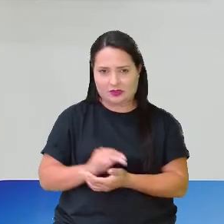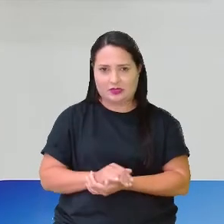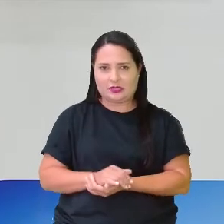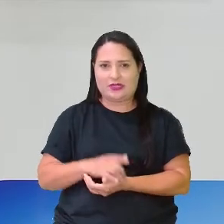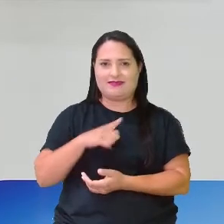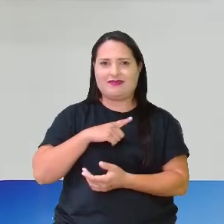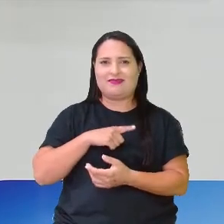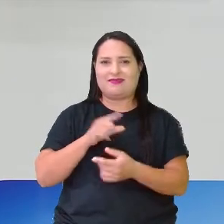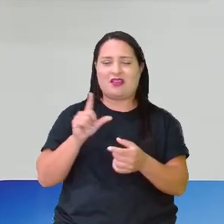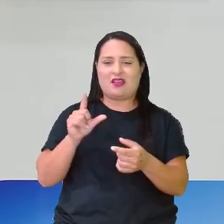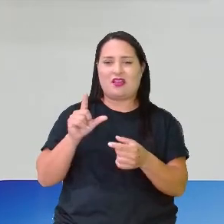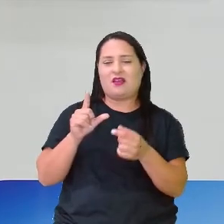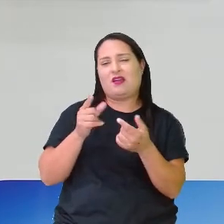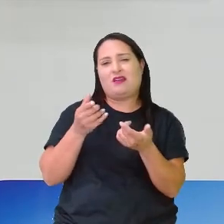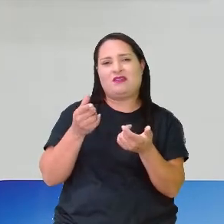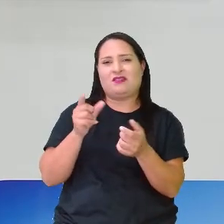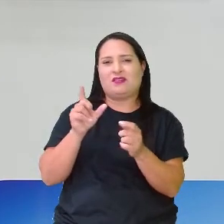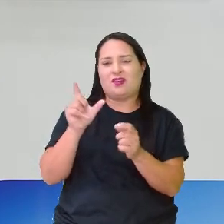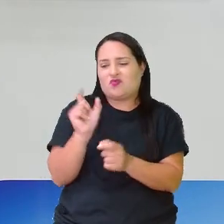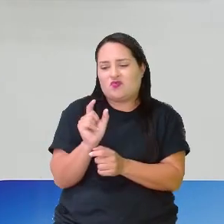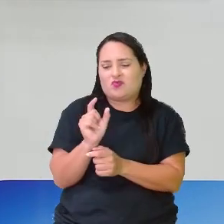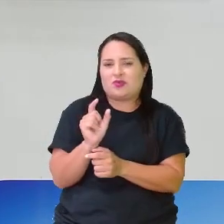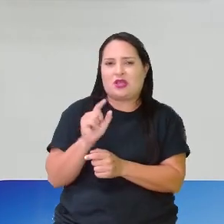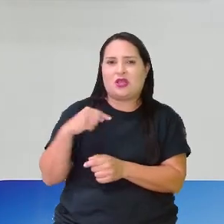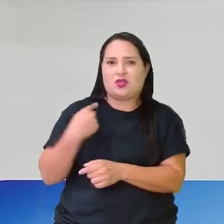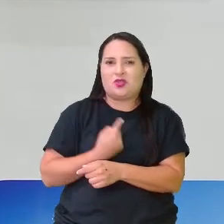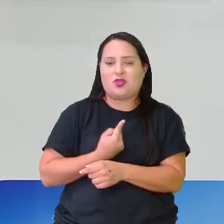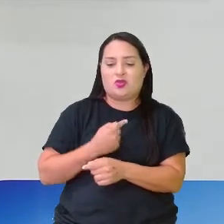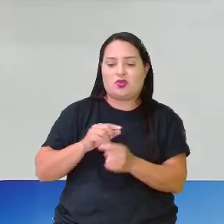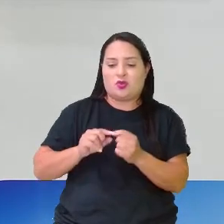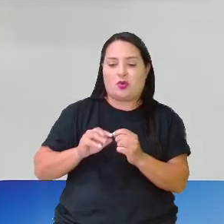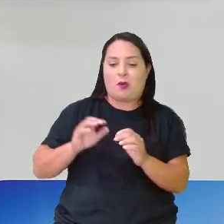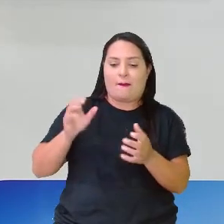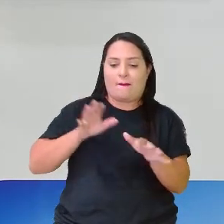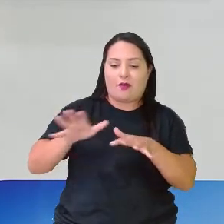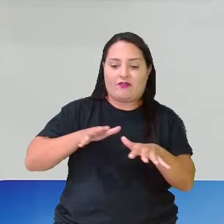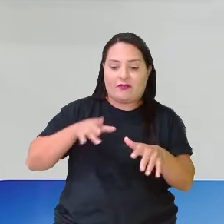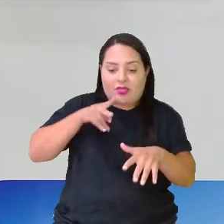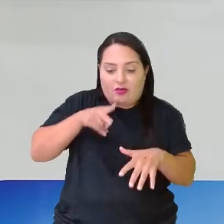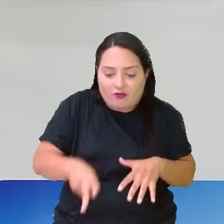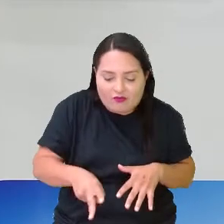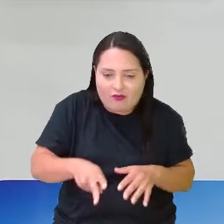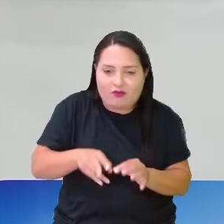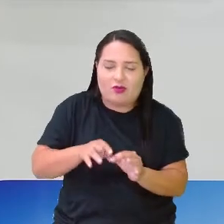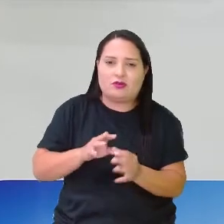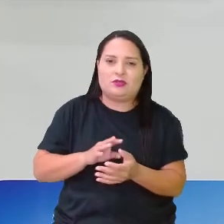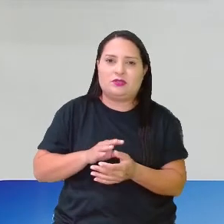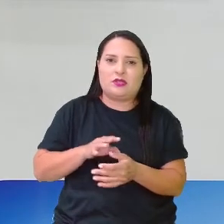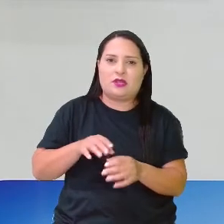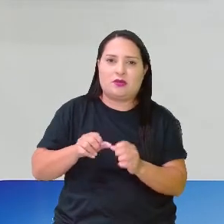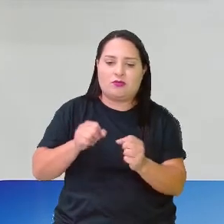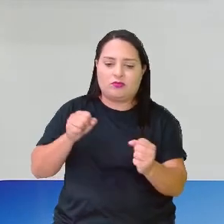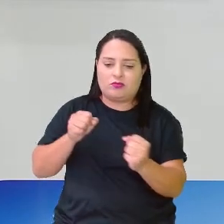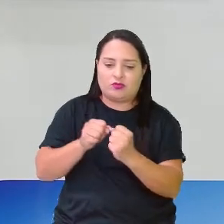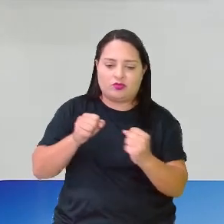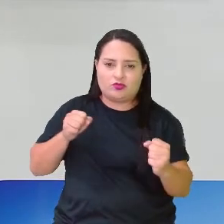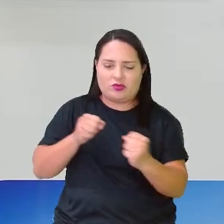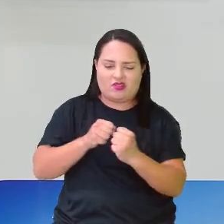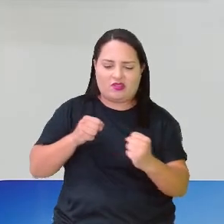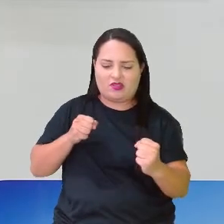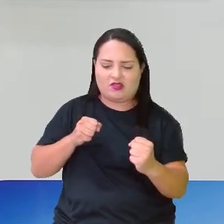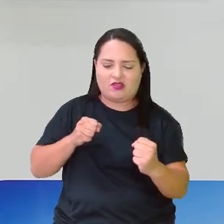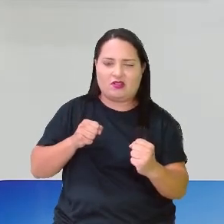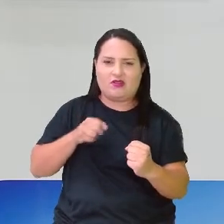está encurtada, curtinha. Quando a gente vai fazer um movimento grandão, aí a musculatura faz, opa, tá